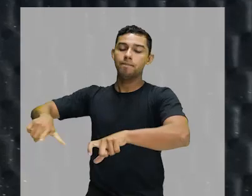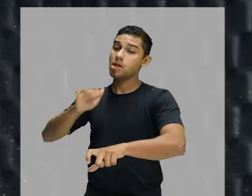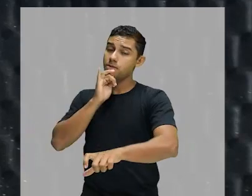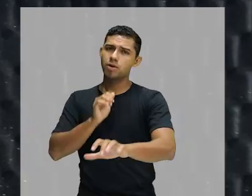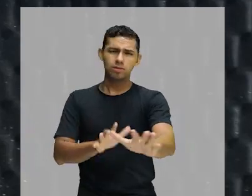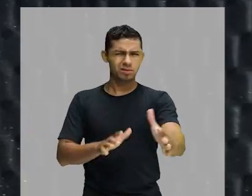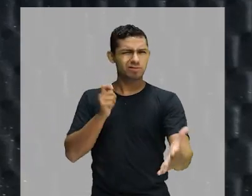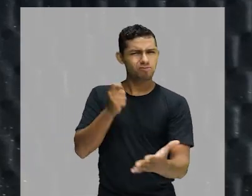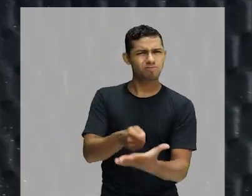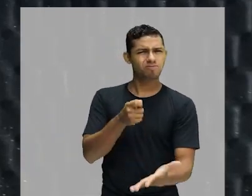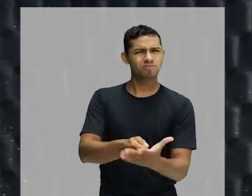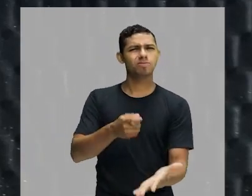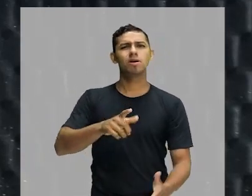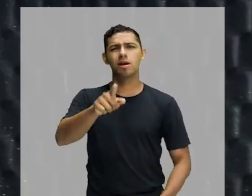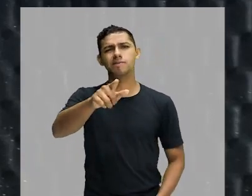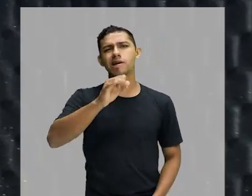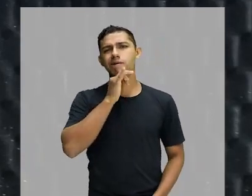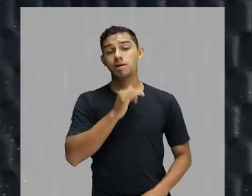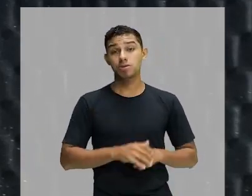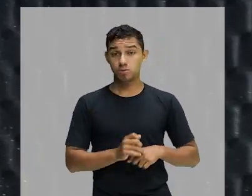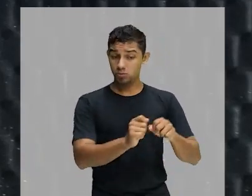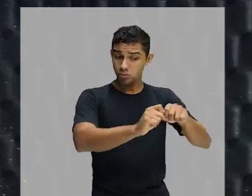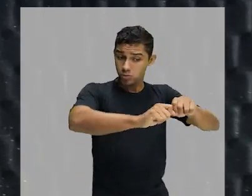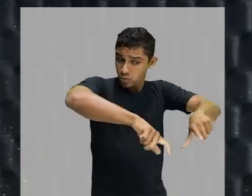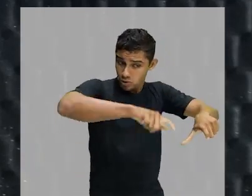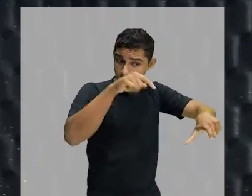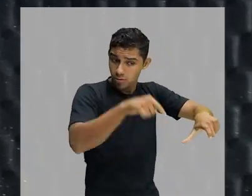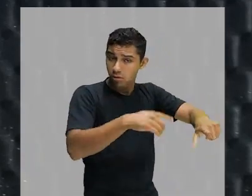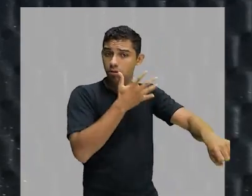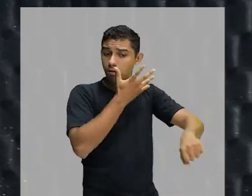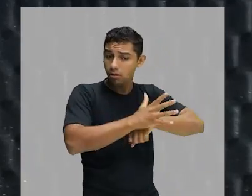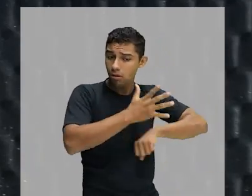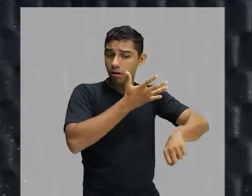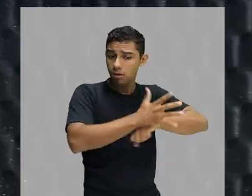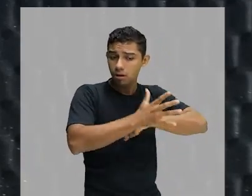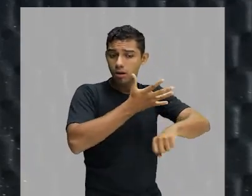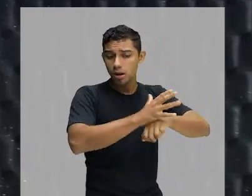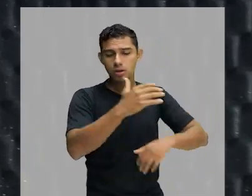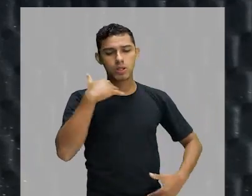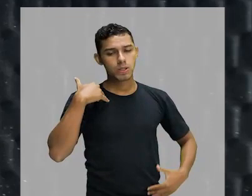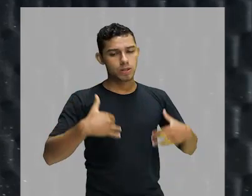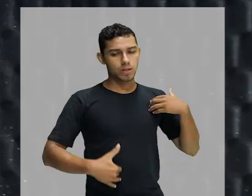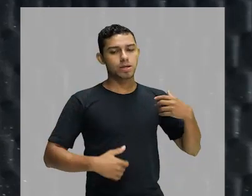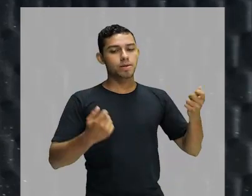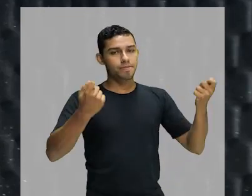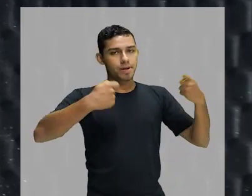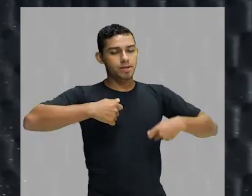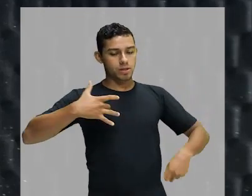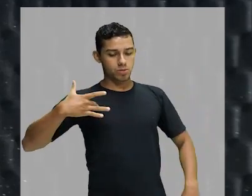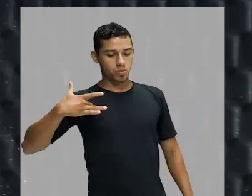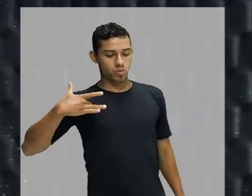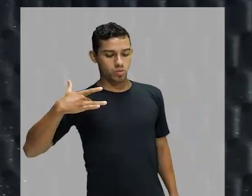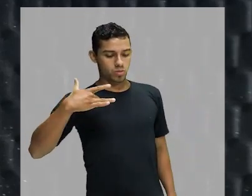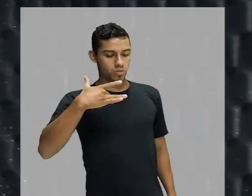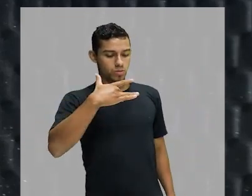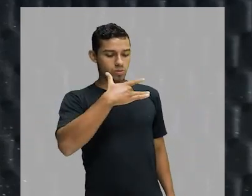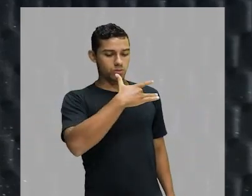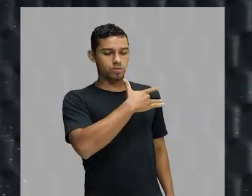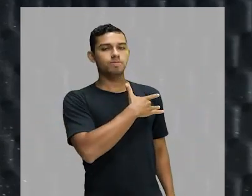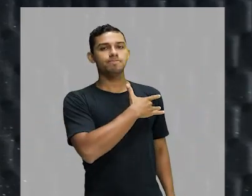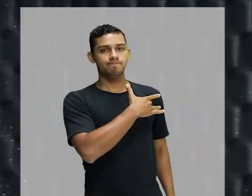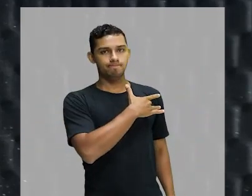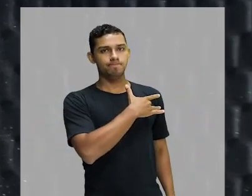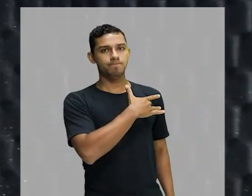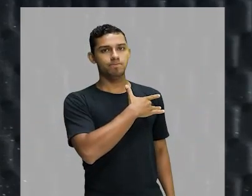com vocês aqui, que eu falo que o esporte, a prática de qualquer exercício físico tem que trazer o que para o ser humano?